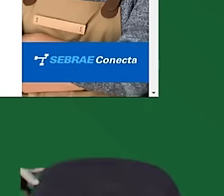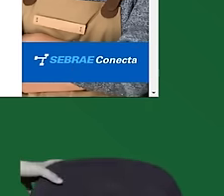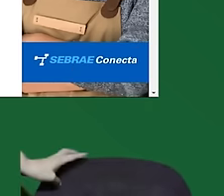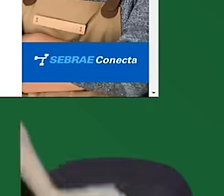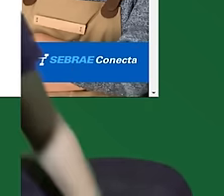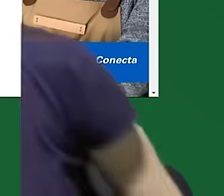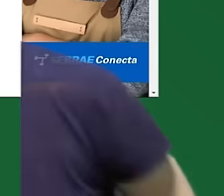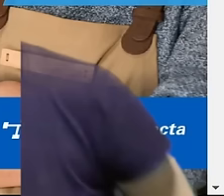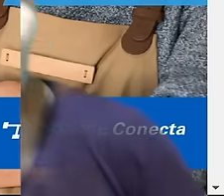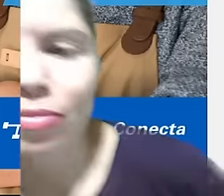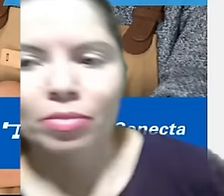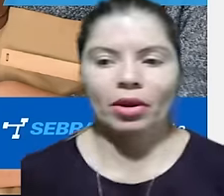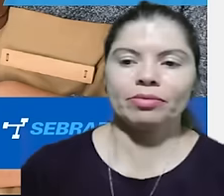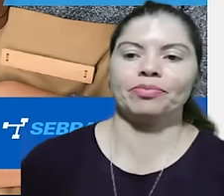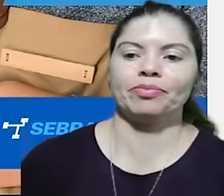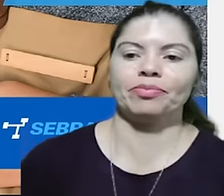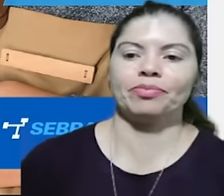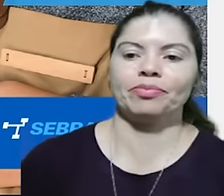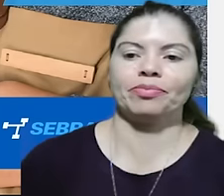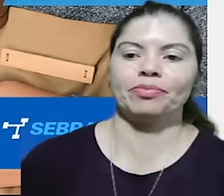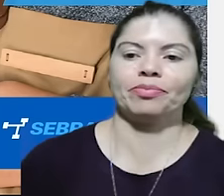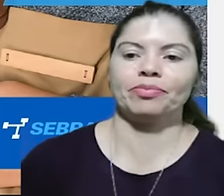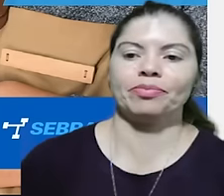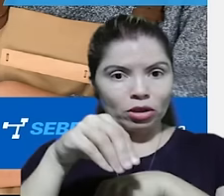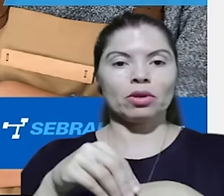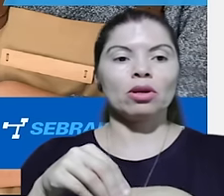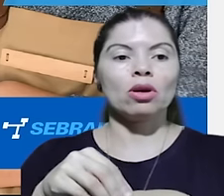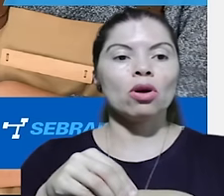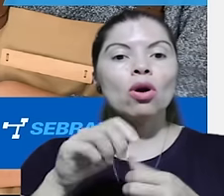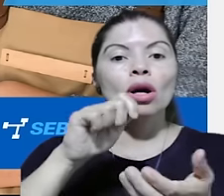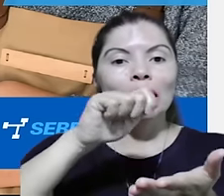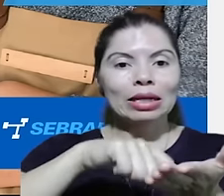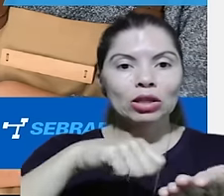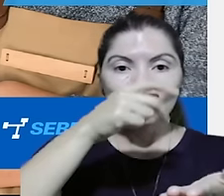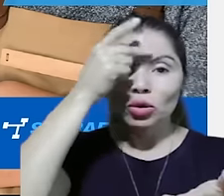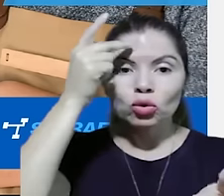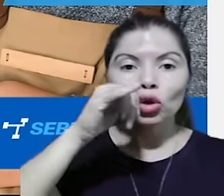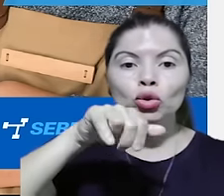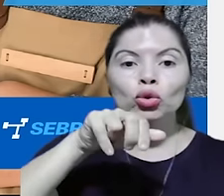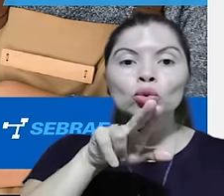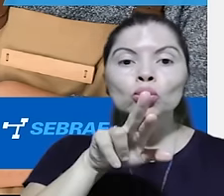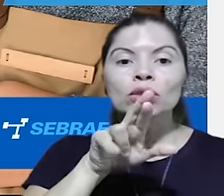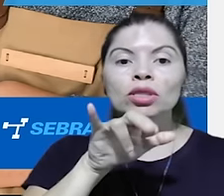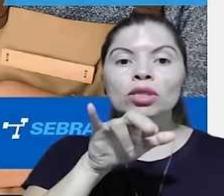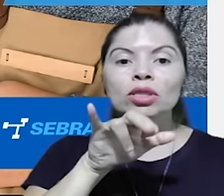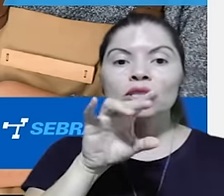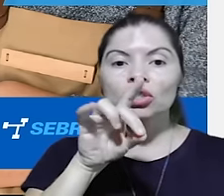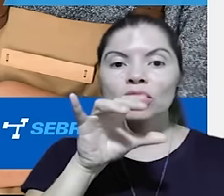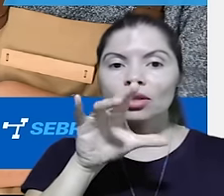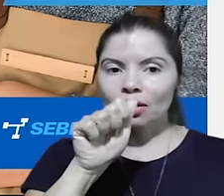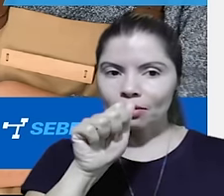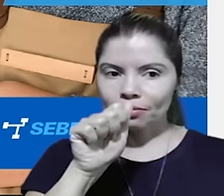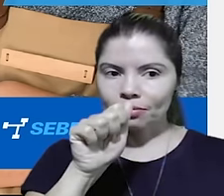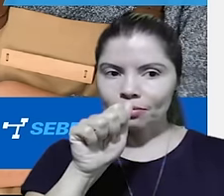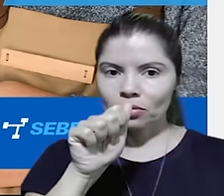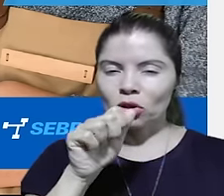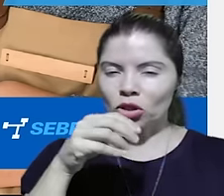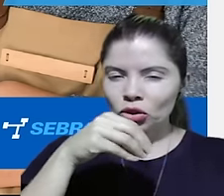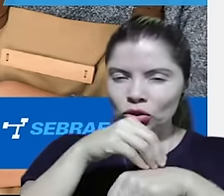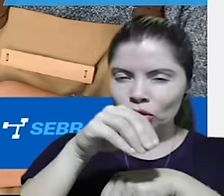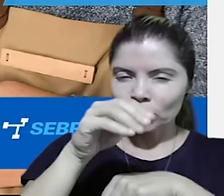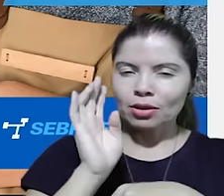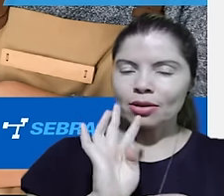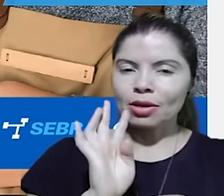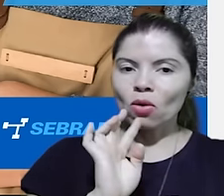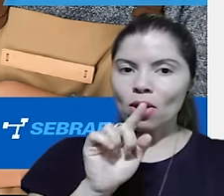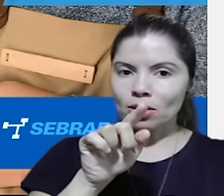isso aqui já é uma dica pessoal cadastro de pessoa jurídica o sistema é uma outra dica legal no cadastro de sua